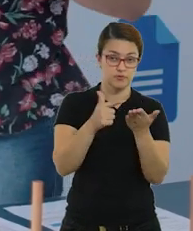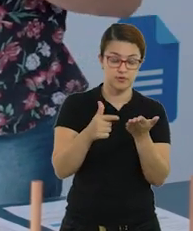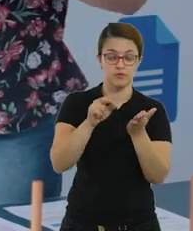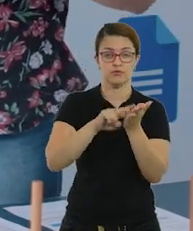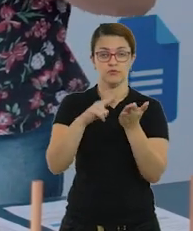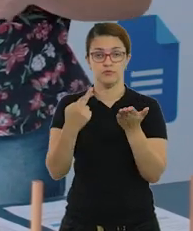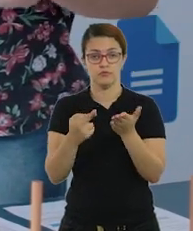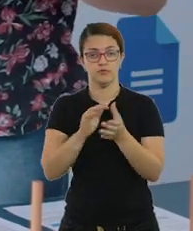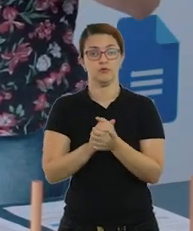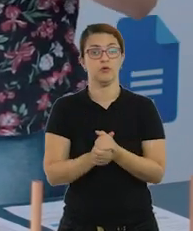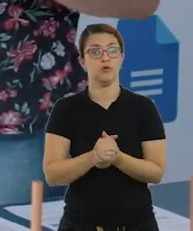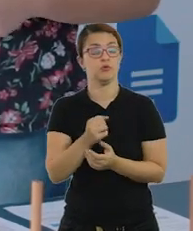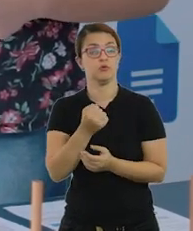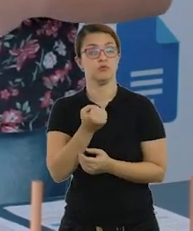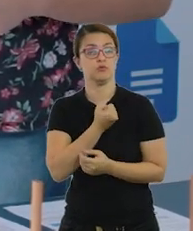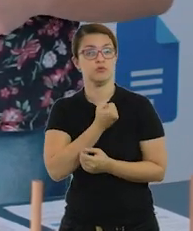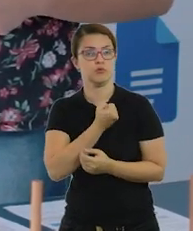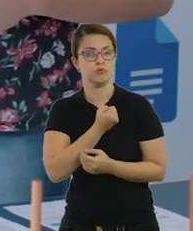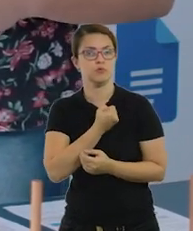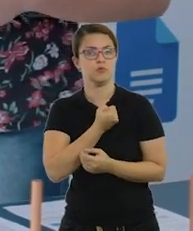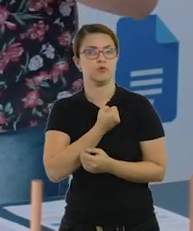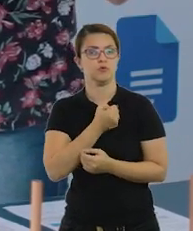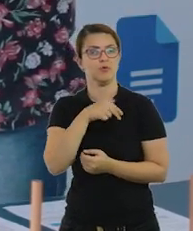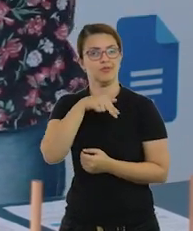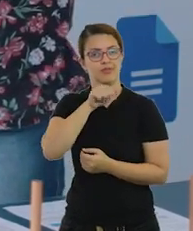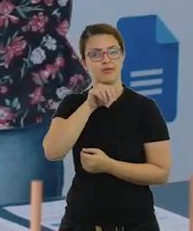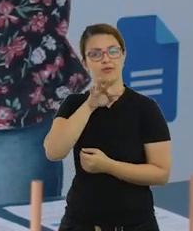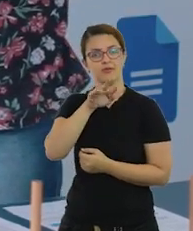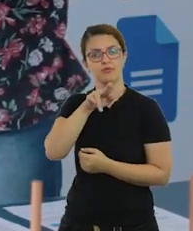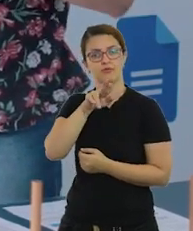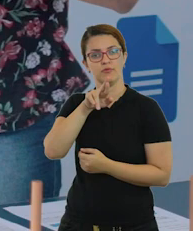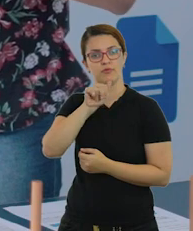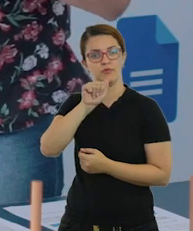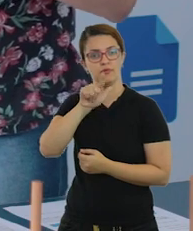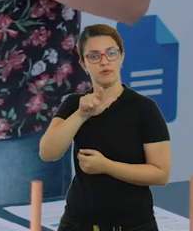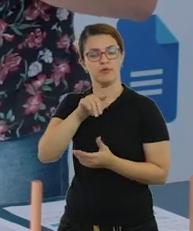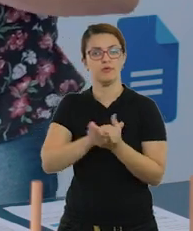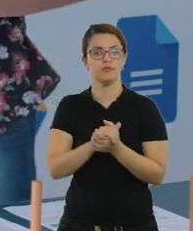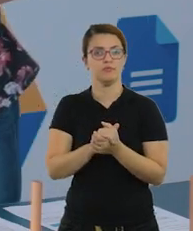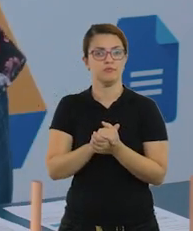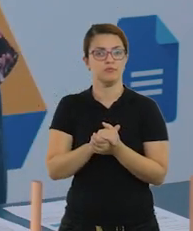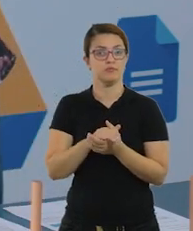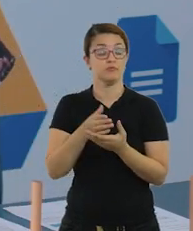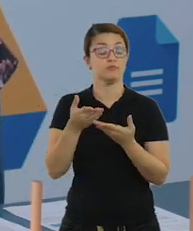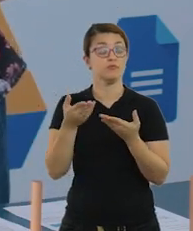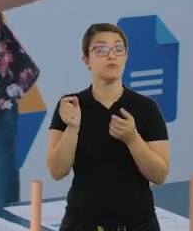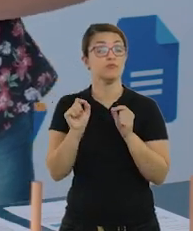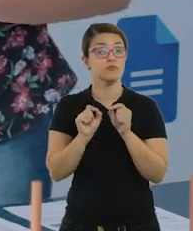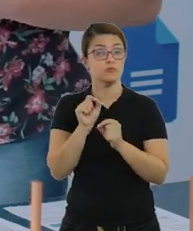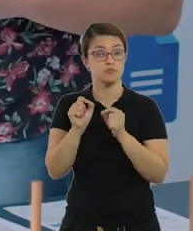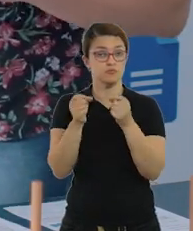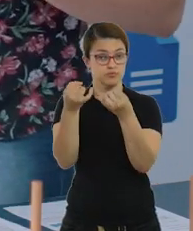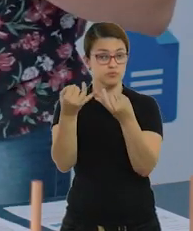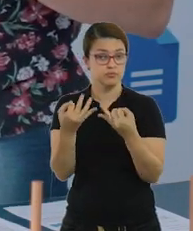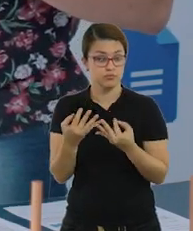revistas números naturais de até 5 algarismos. Nós estamos trabalhando aqui até a dezena de milhar,